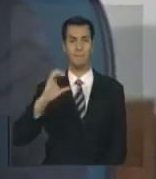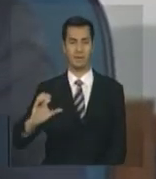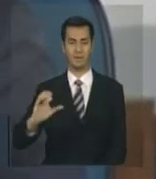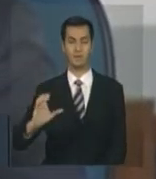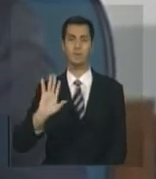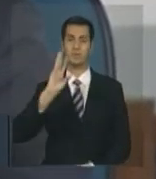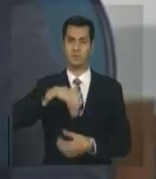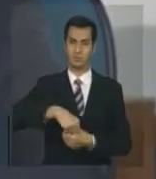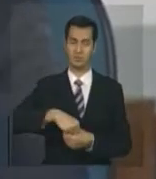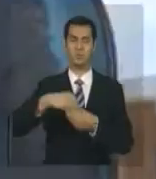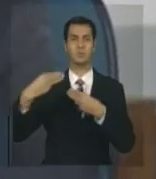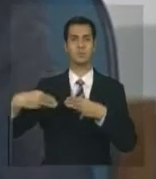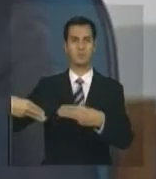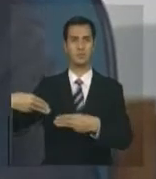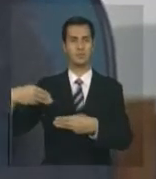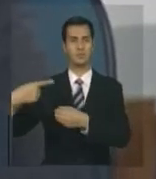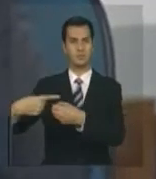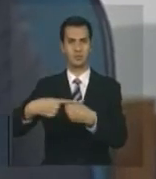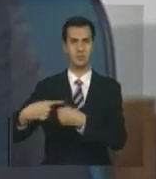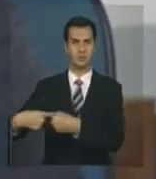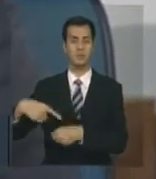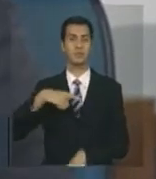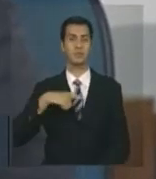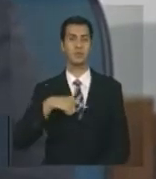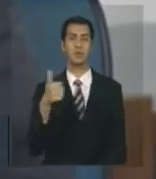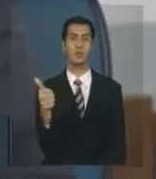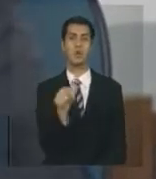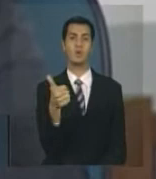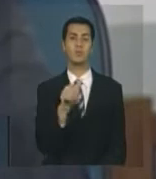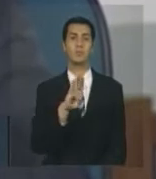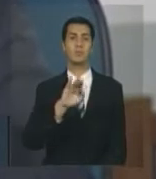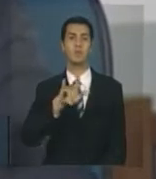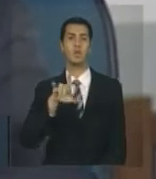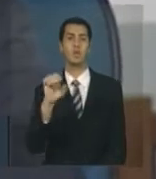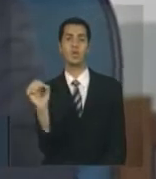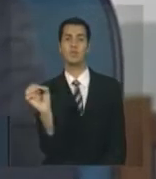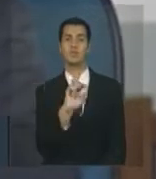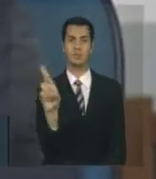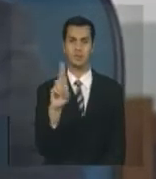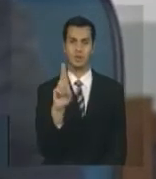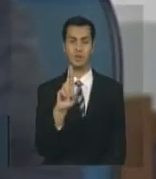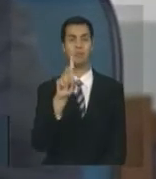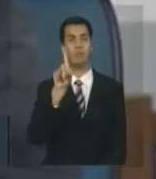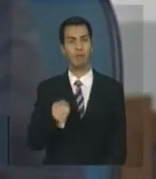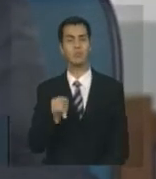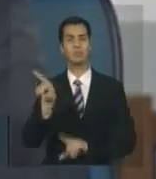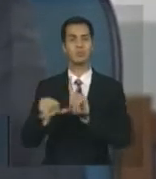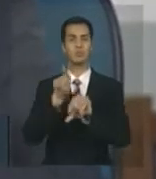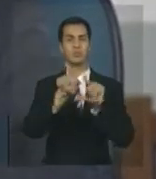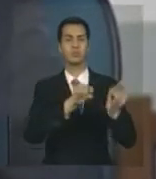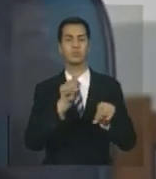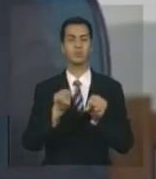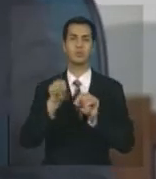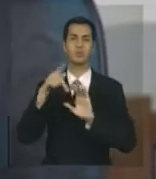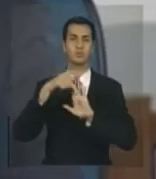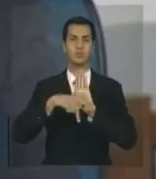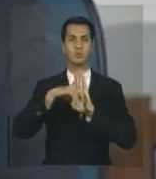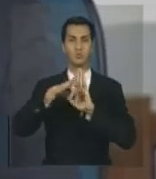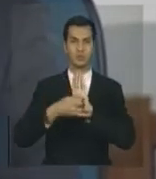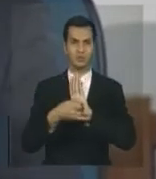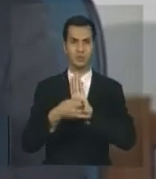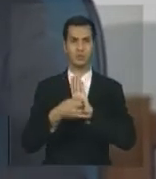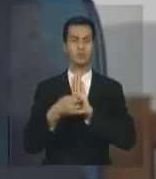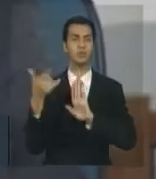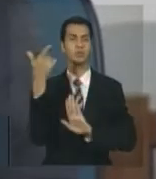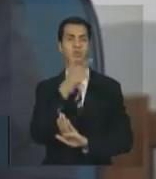Ministério das Cidades, 11 bilhões de reais para a seleção de projetos referente à